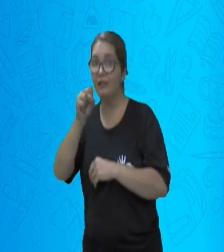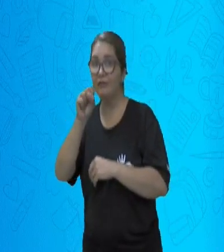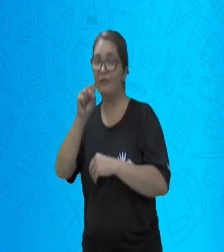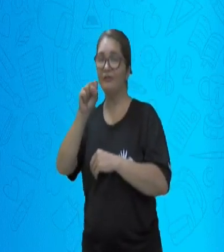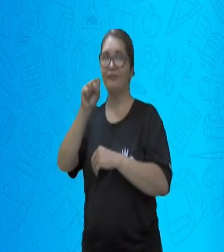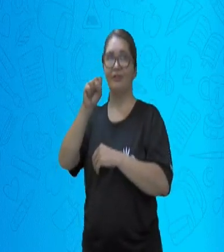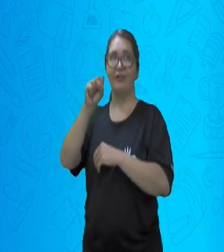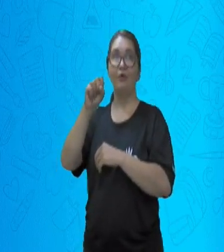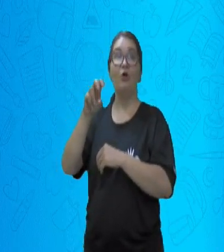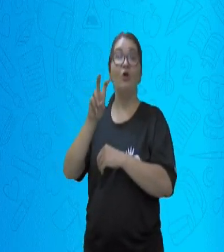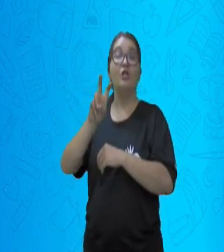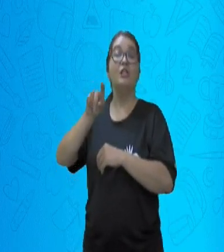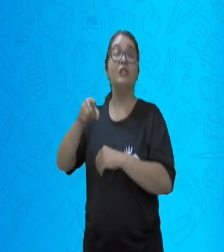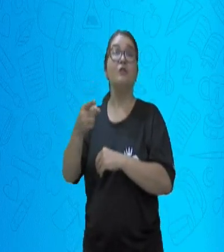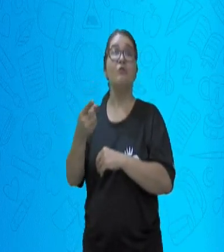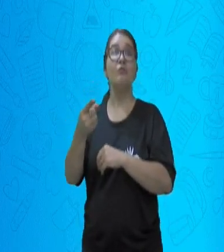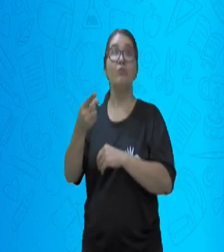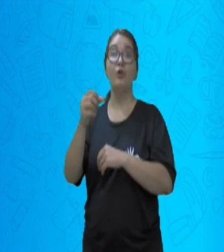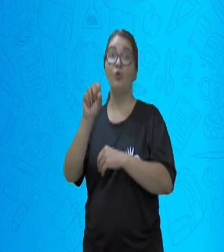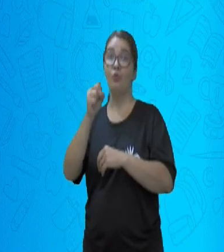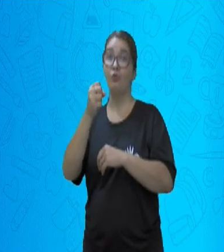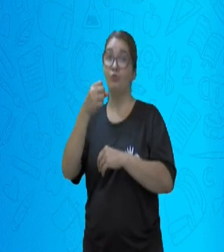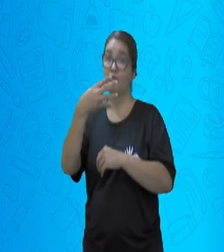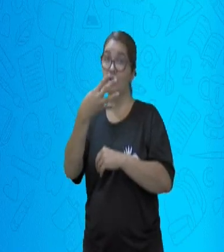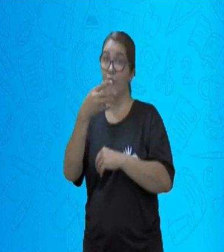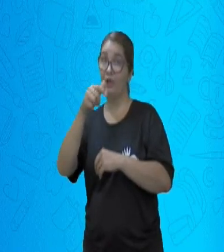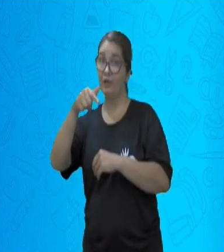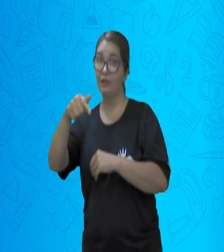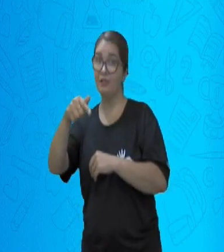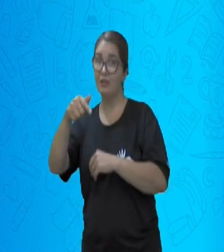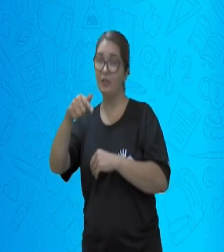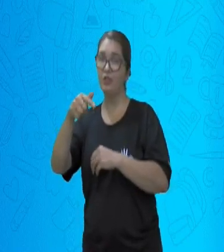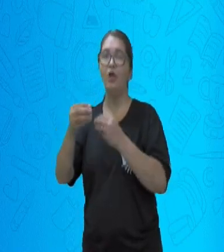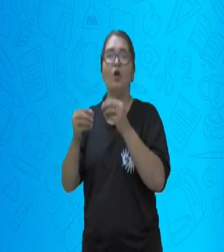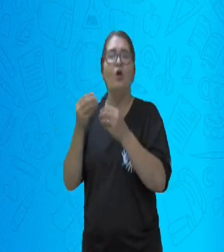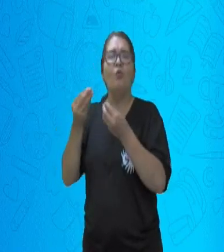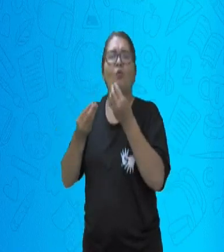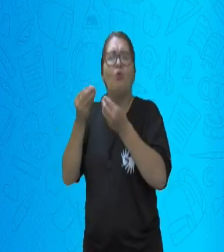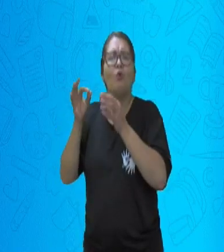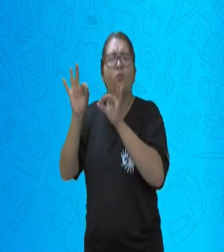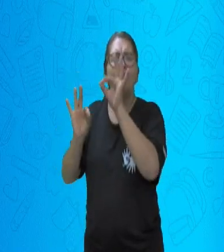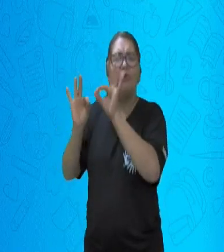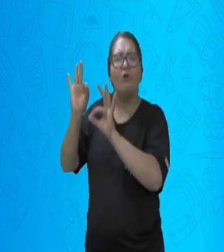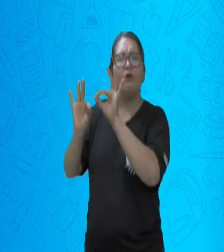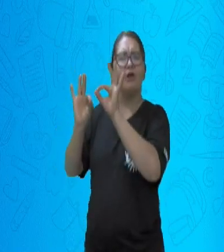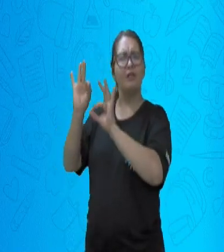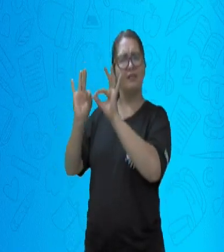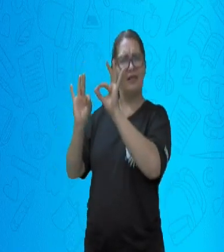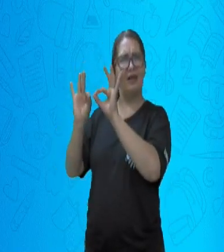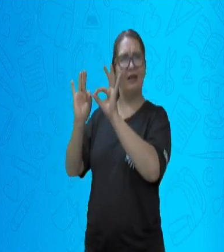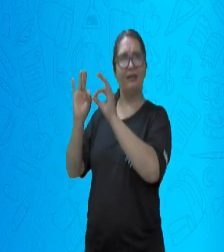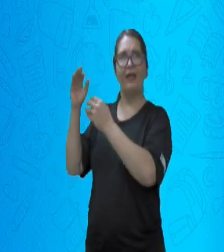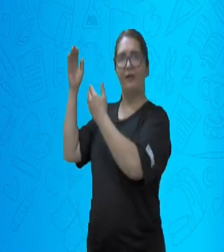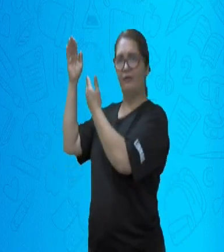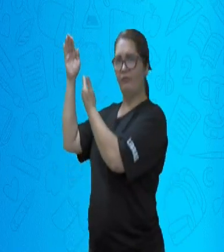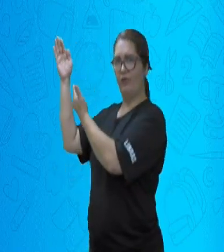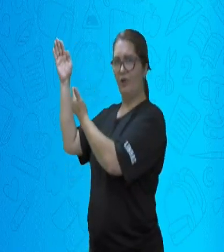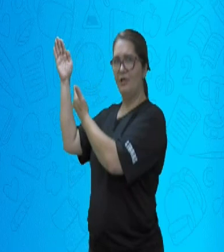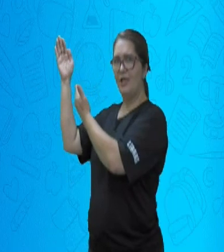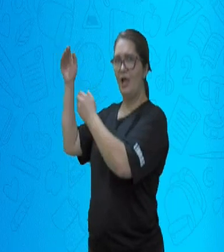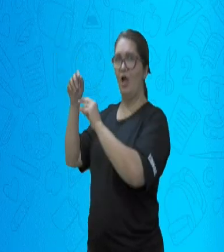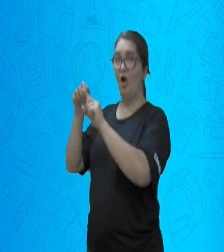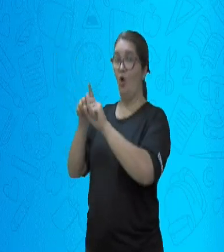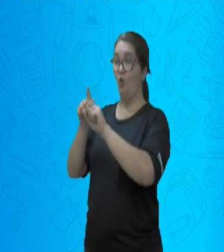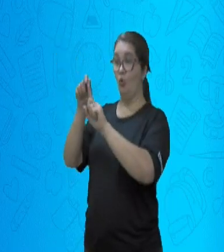3.938. Qual a primeira situação que nós precisamos fazer para não errar? Posicionar os números, unidades,